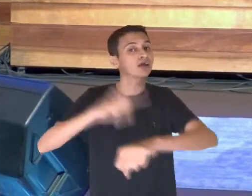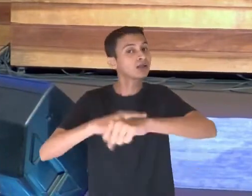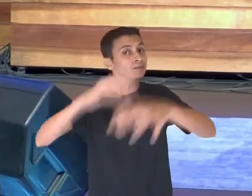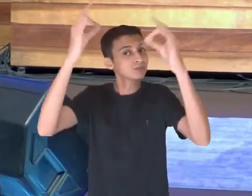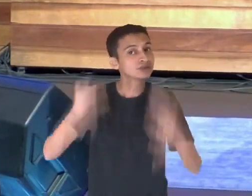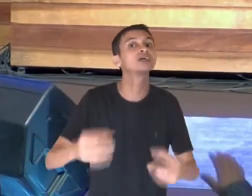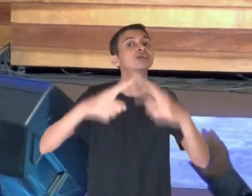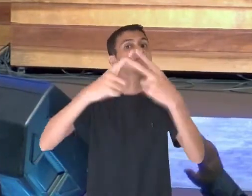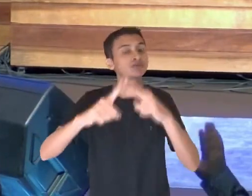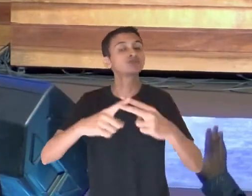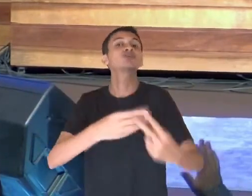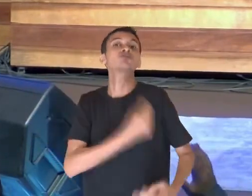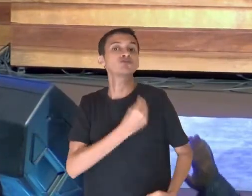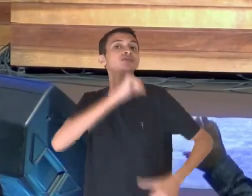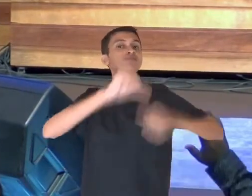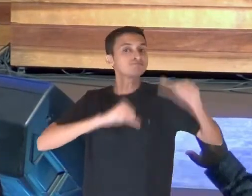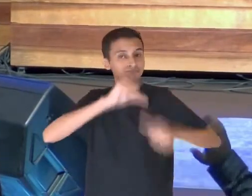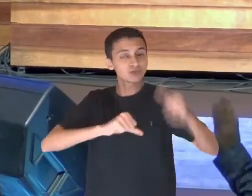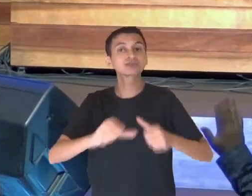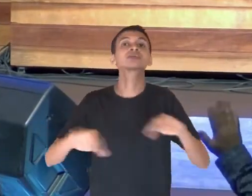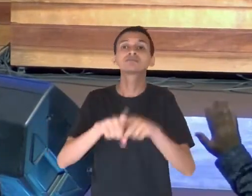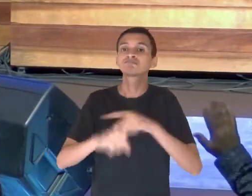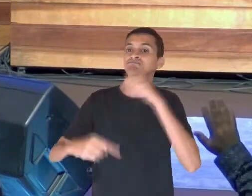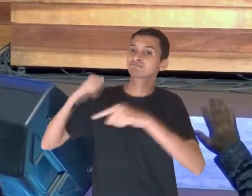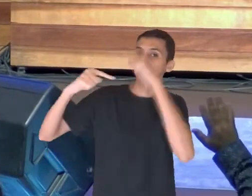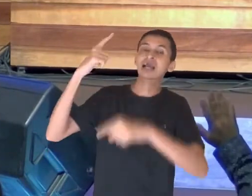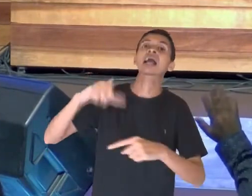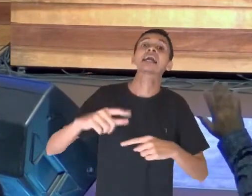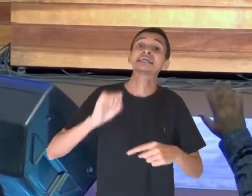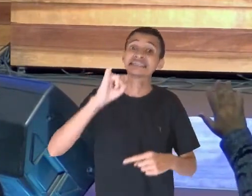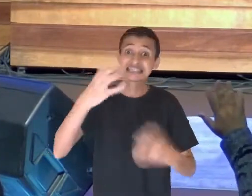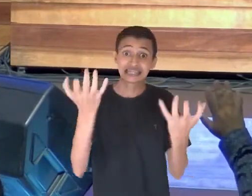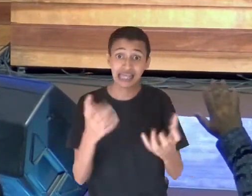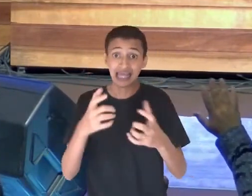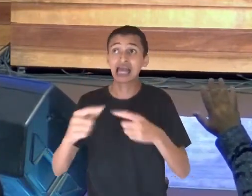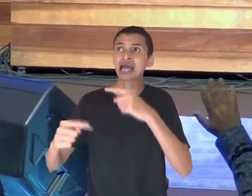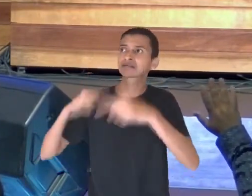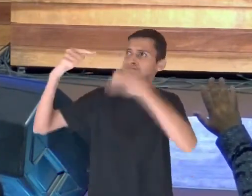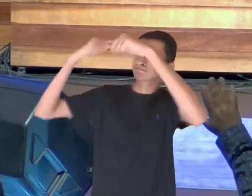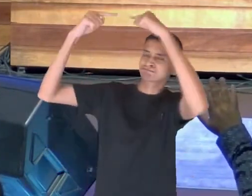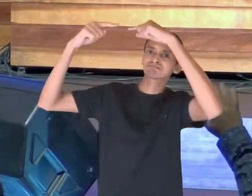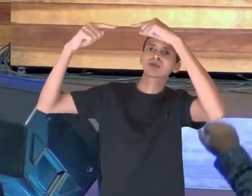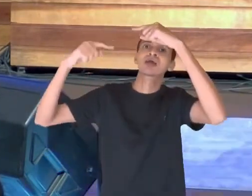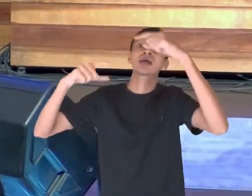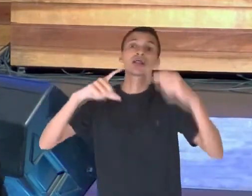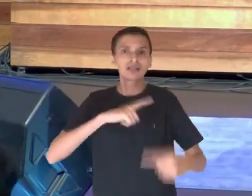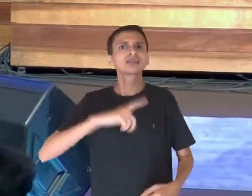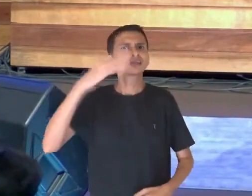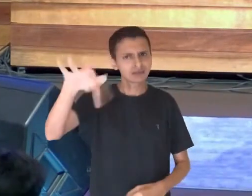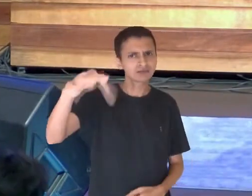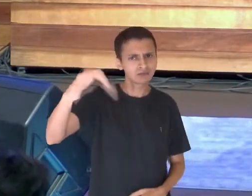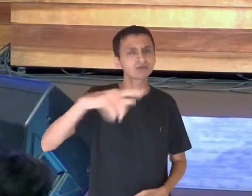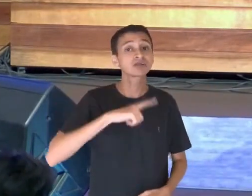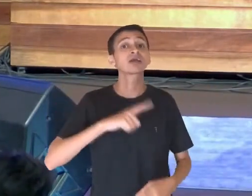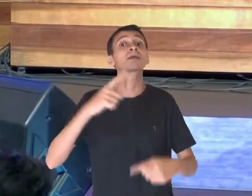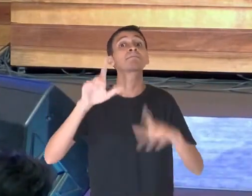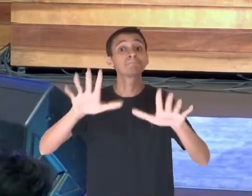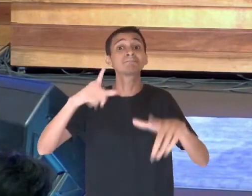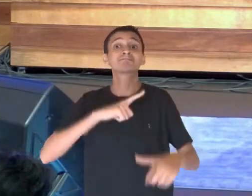em ordem. Para crescer, temos dores do crescimento. Para podermos galgar a herança que nos